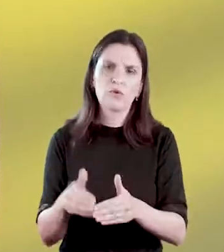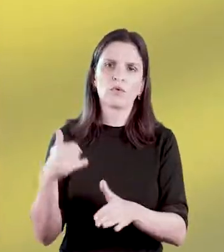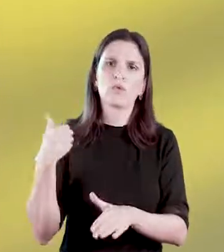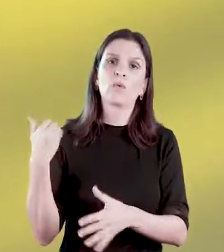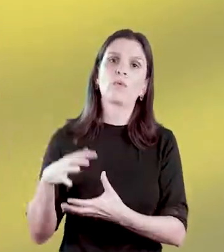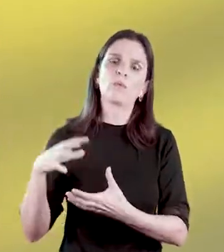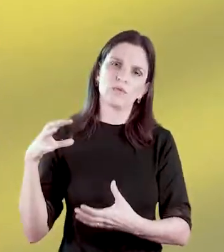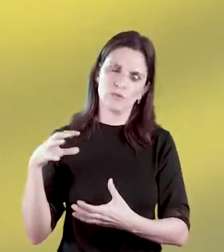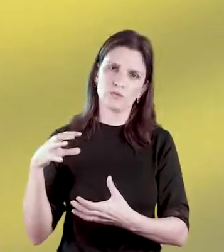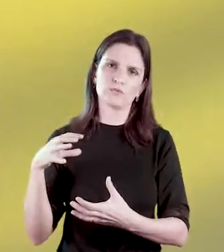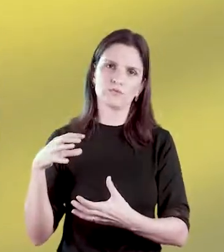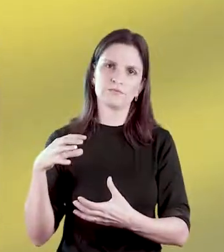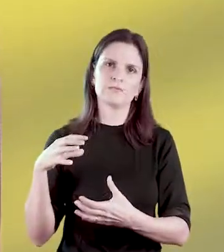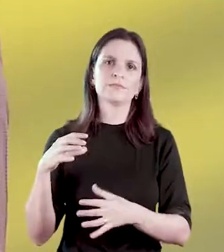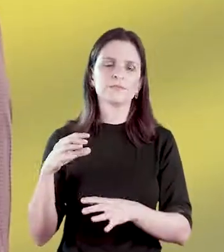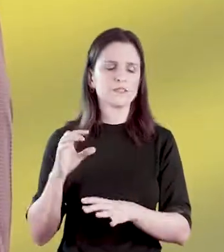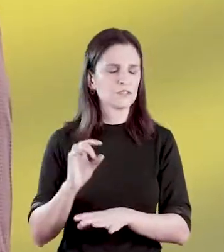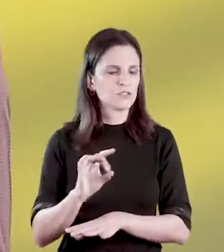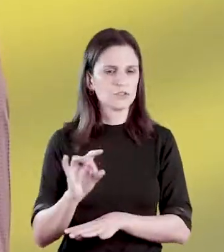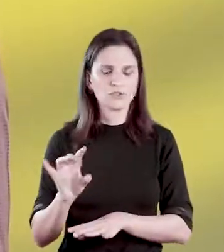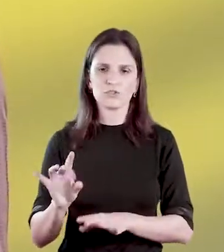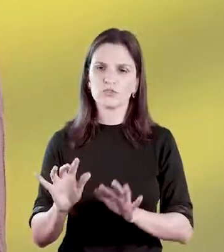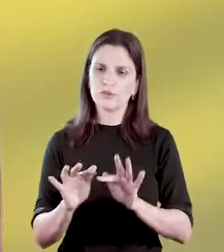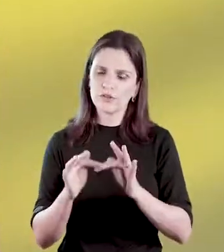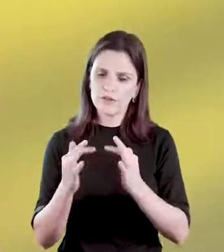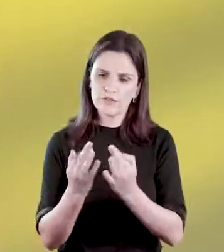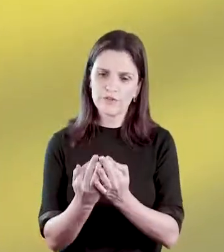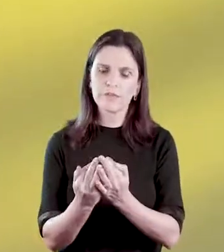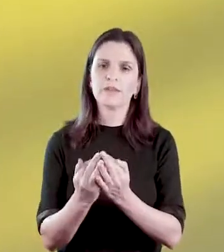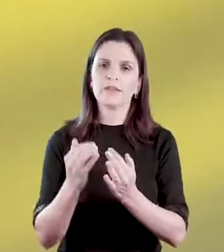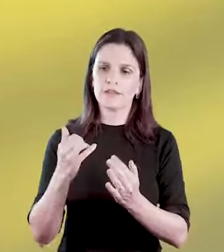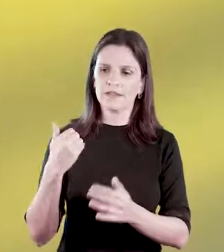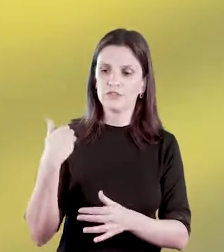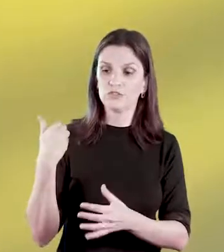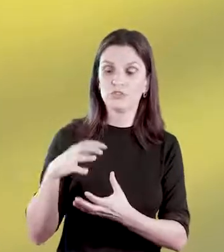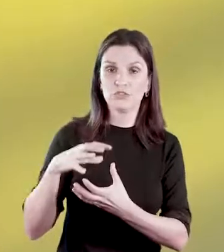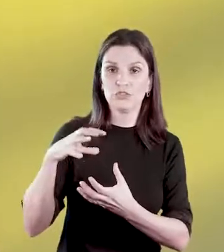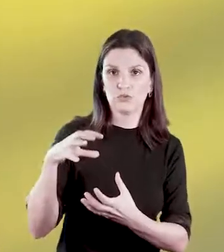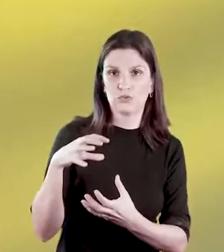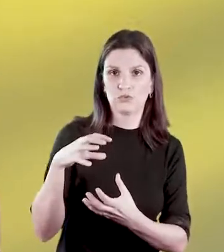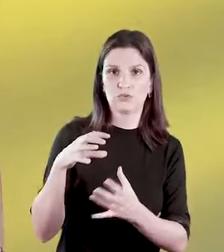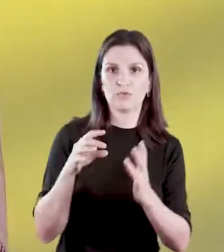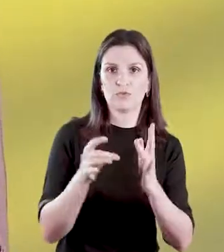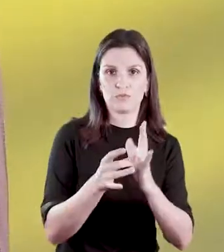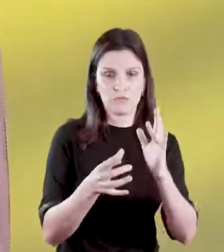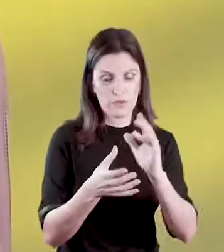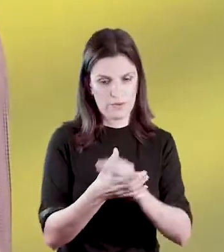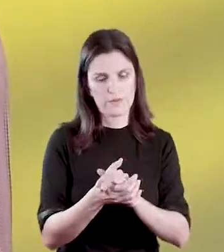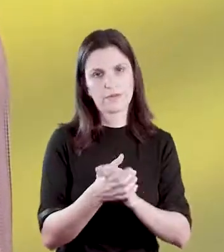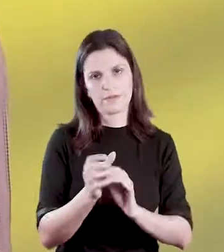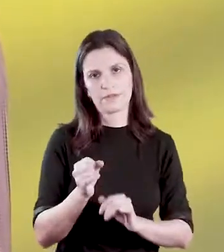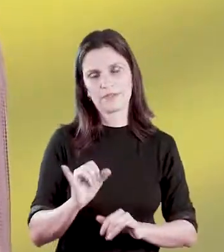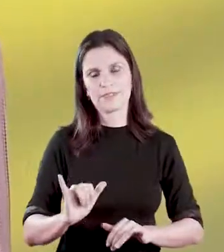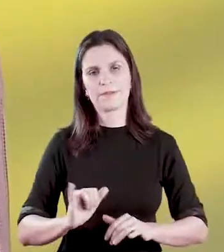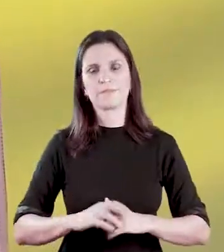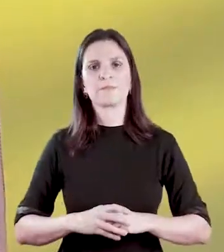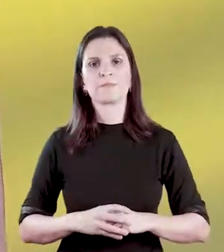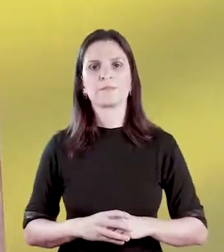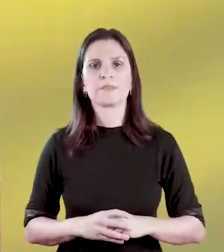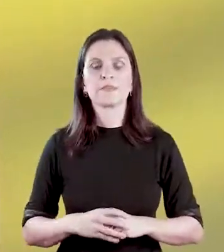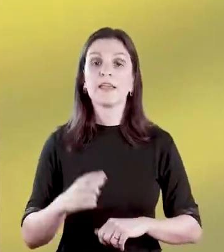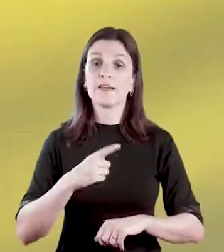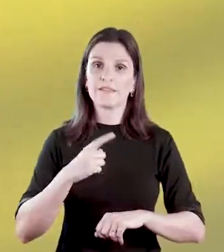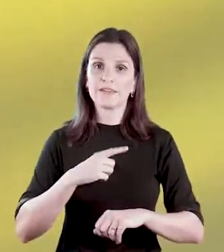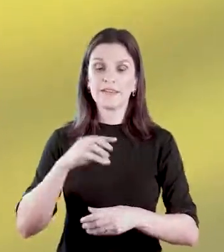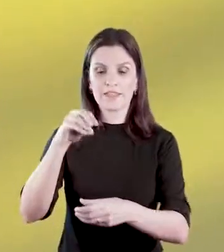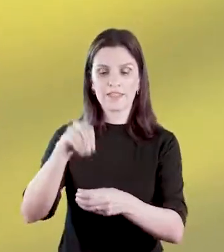segmento de famílias Então esse Condomínio é para idoso ele vai ter toda estrutura inclusive de condomínio vai ter